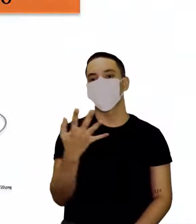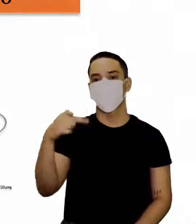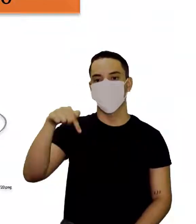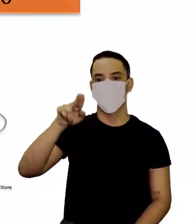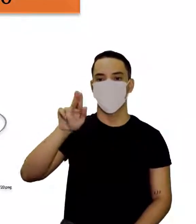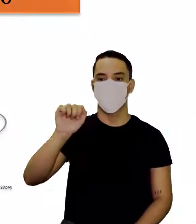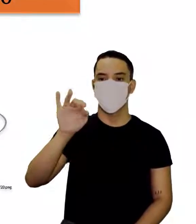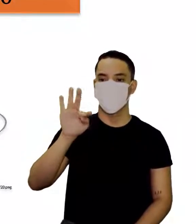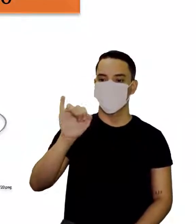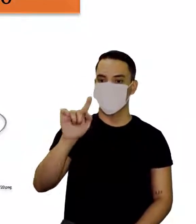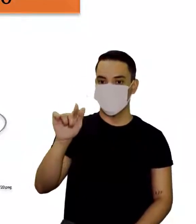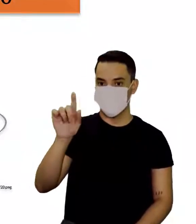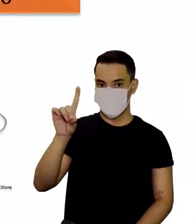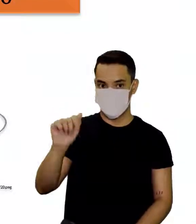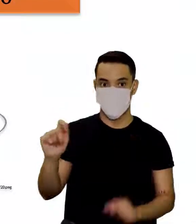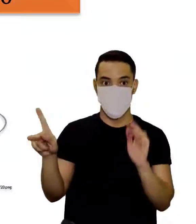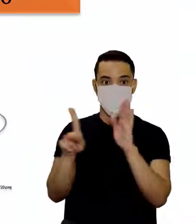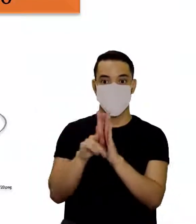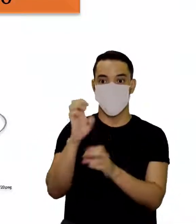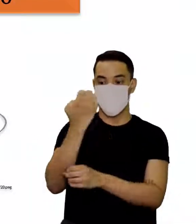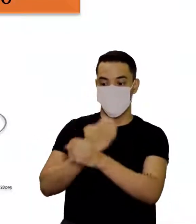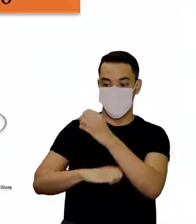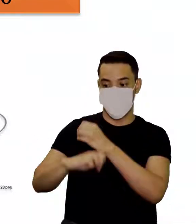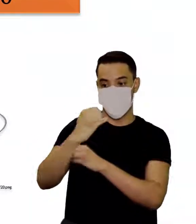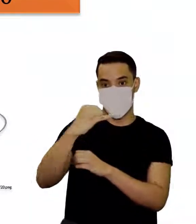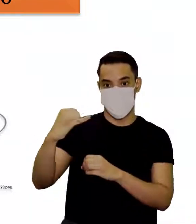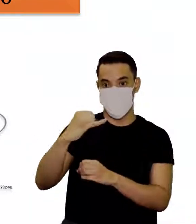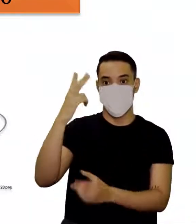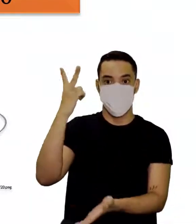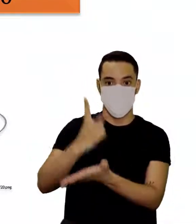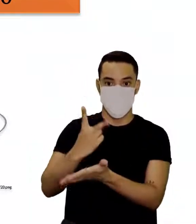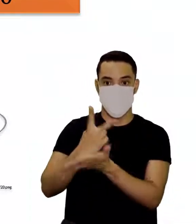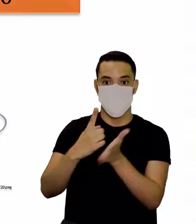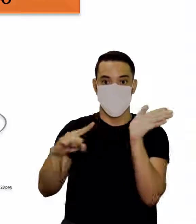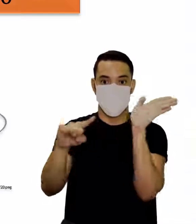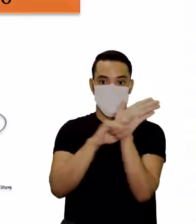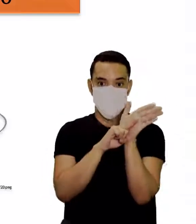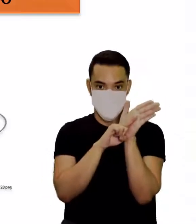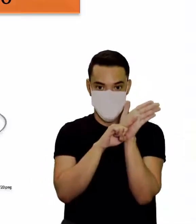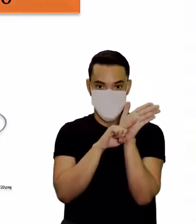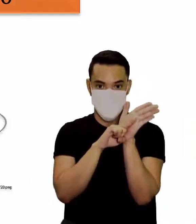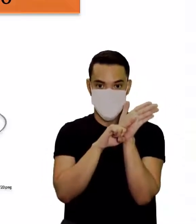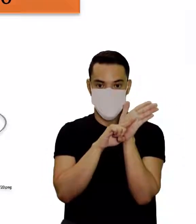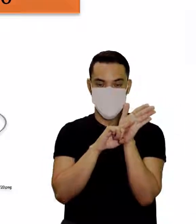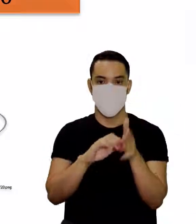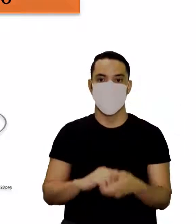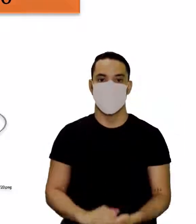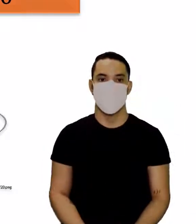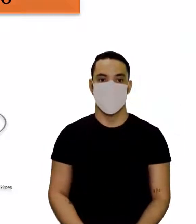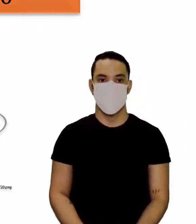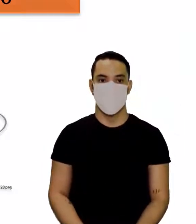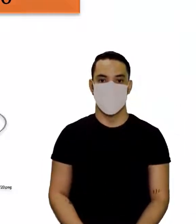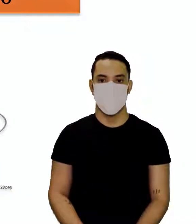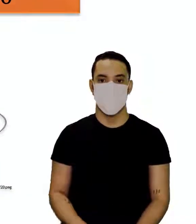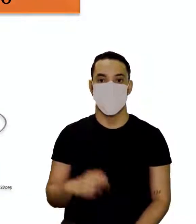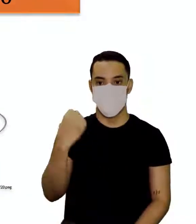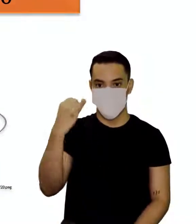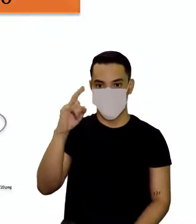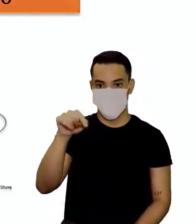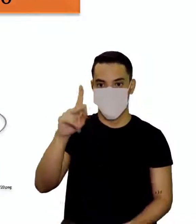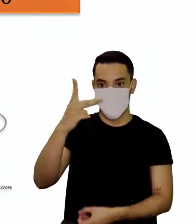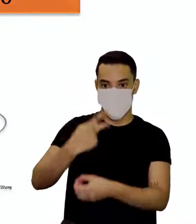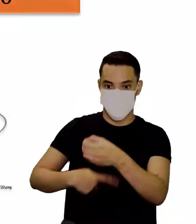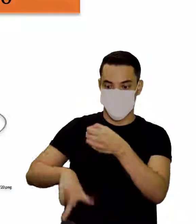quantizada. A carga de um elétron, se for elétron, é negativo, certo? Que seria o elétron. Se for o próton,